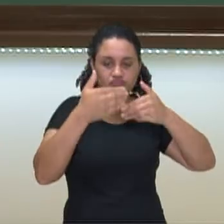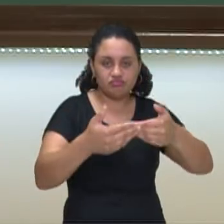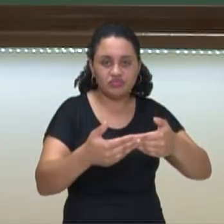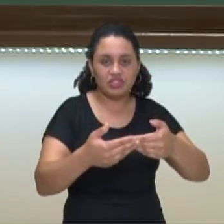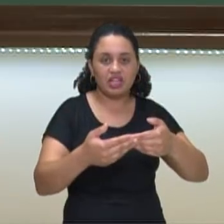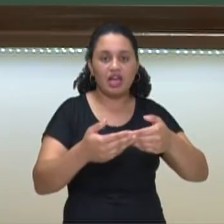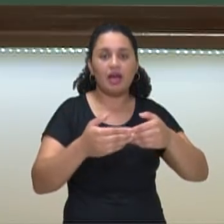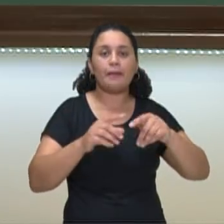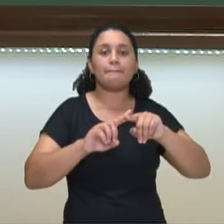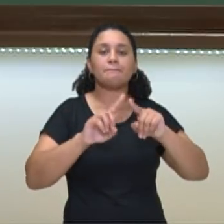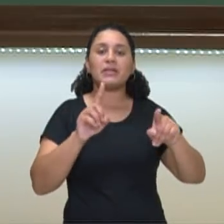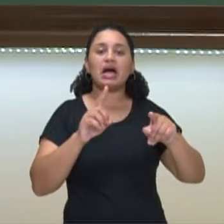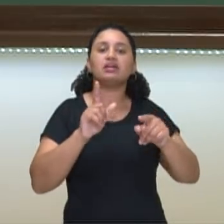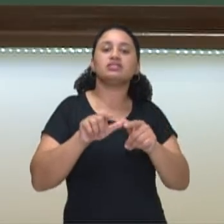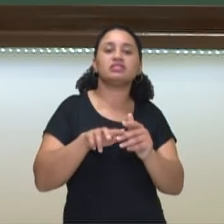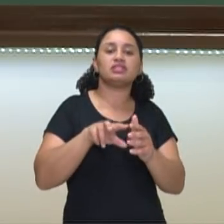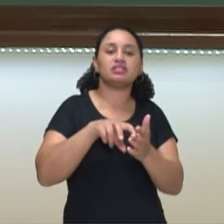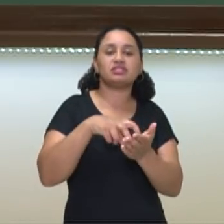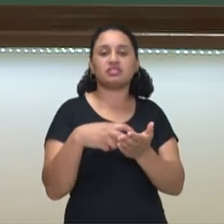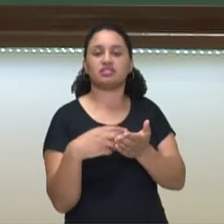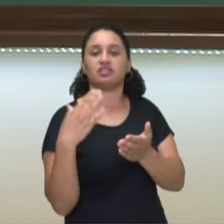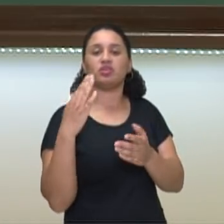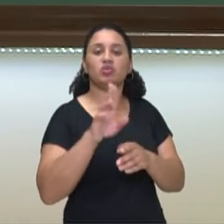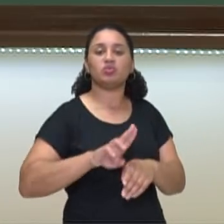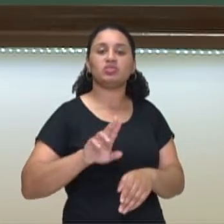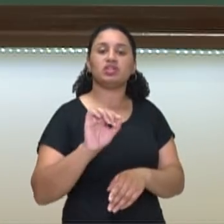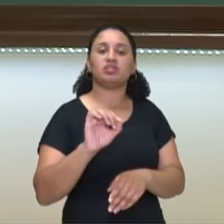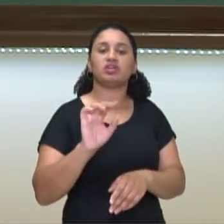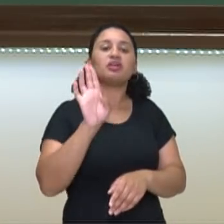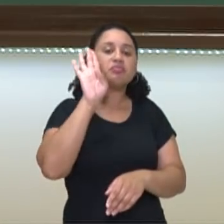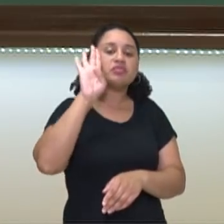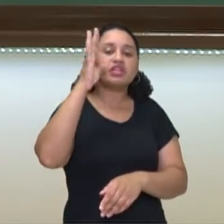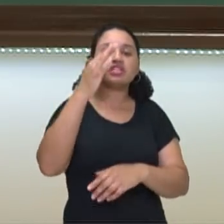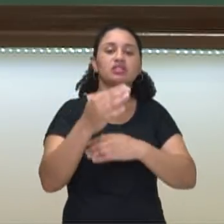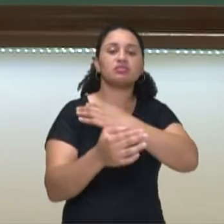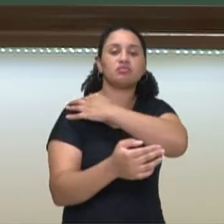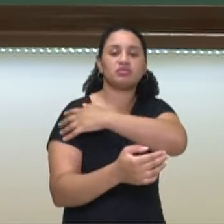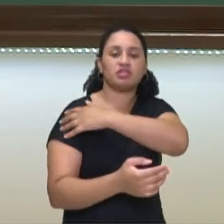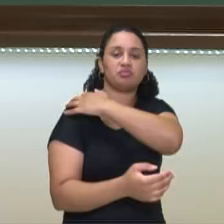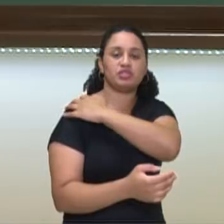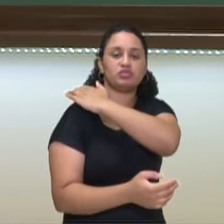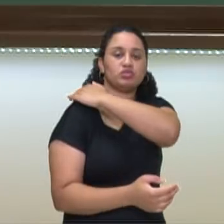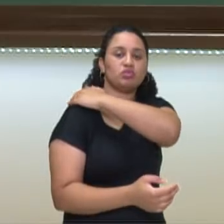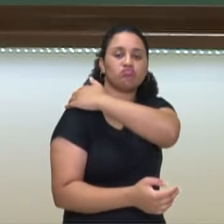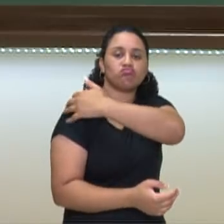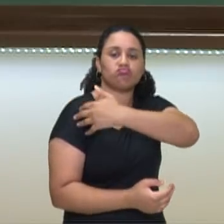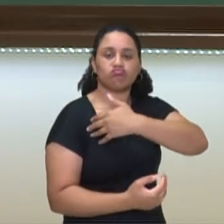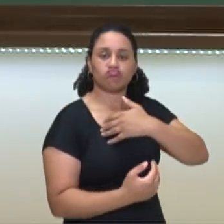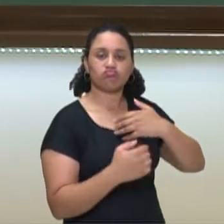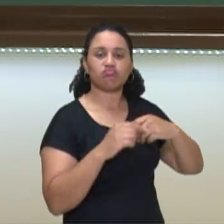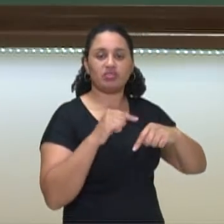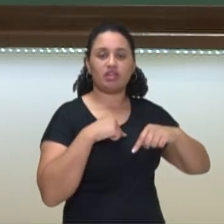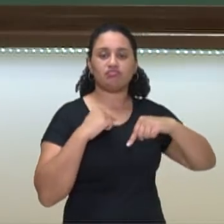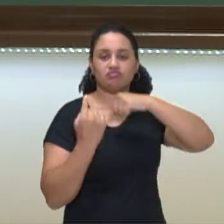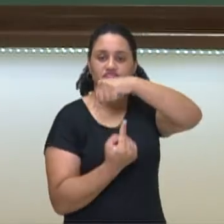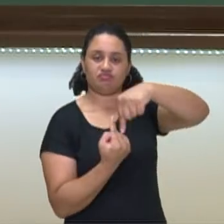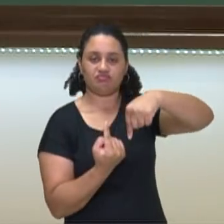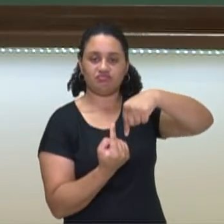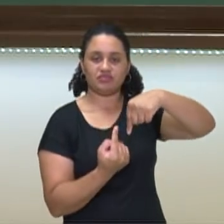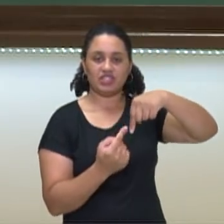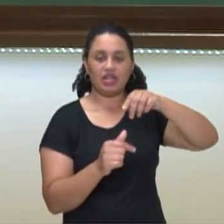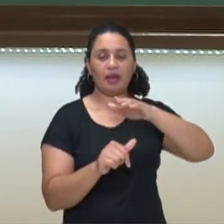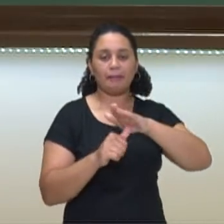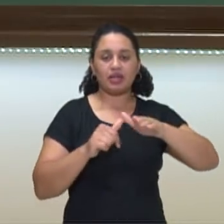rola diagonalmente, usando principalmente as costas, o ombro, né? A primeira parte que